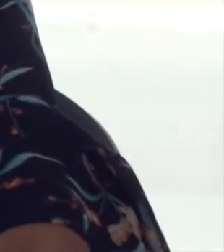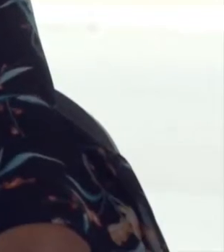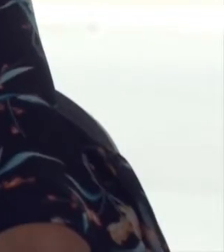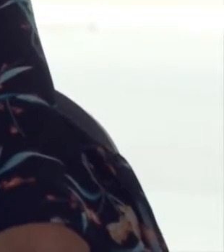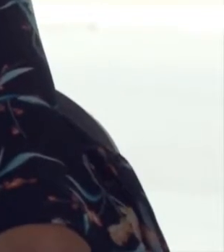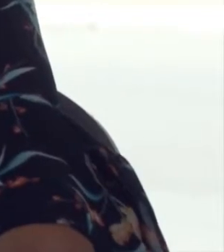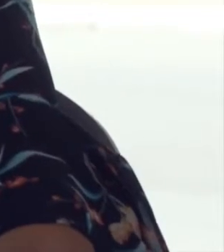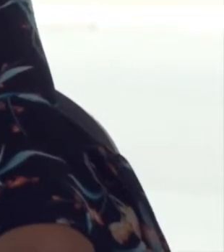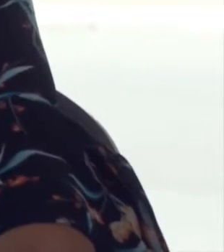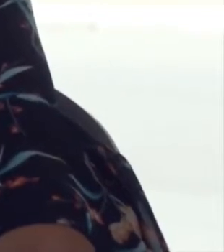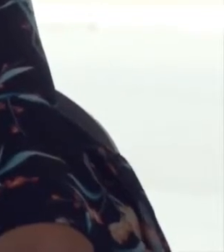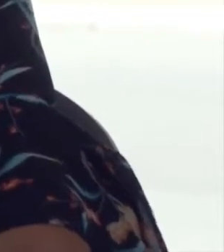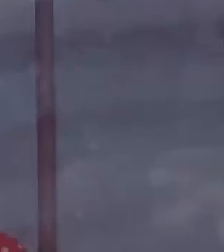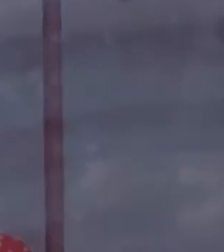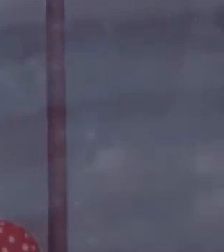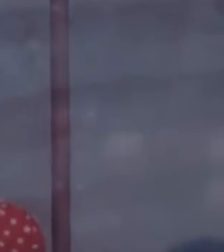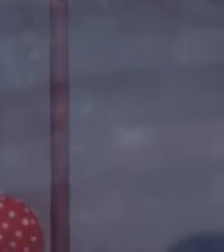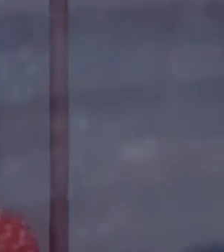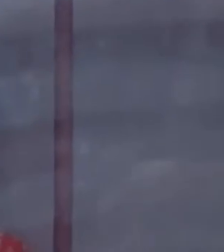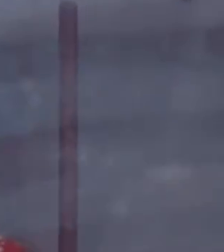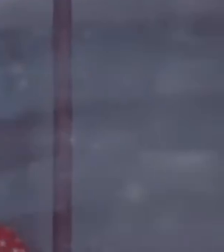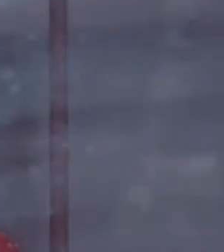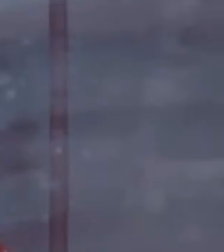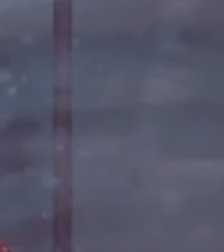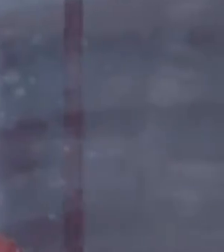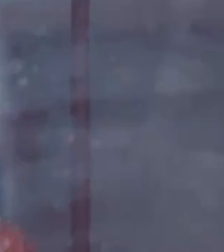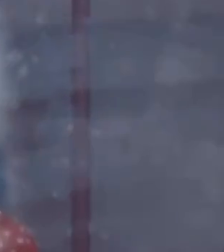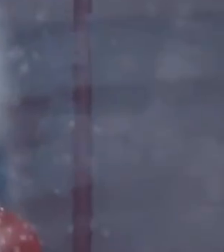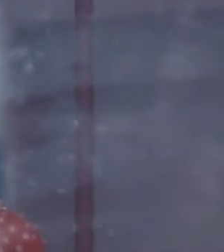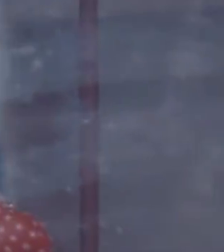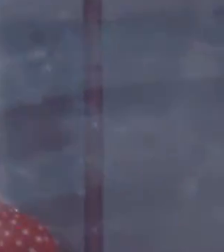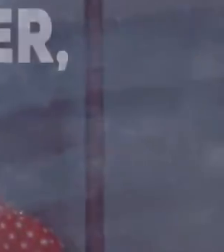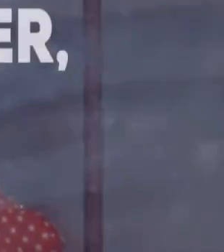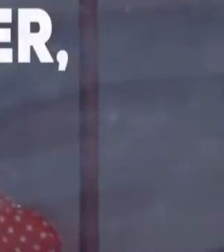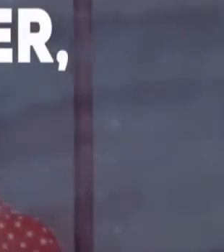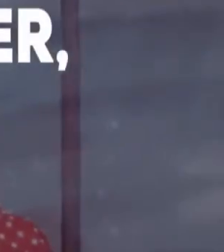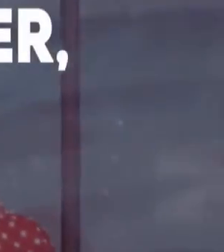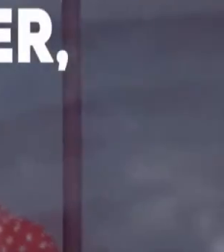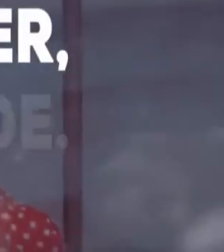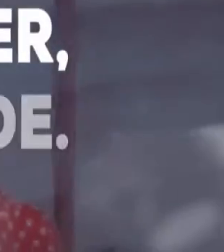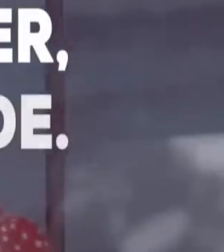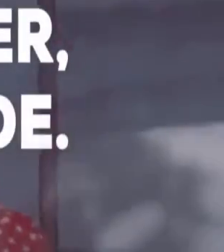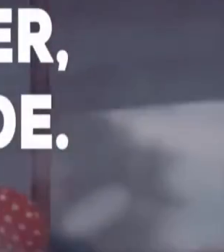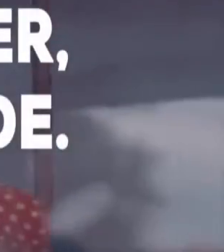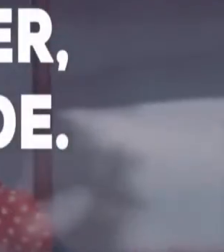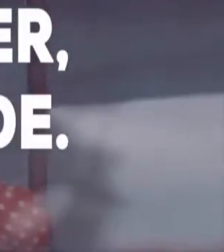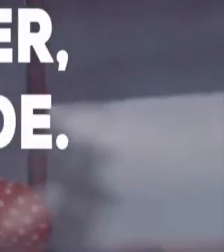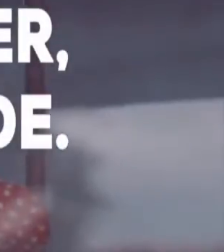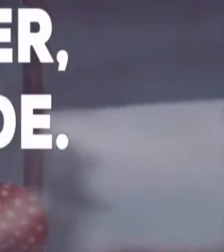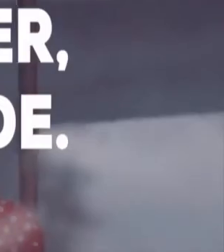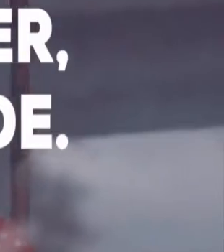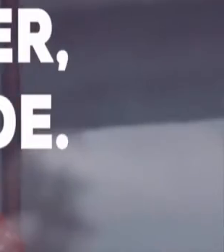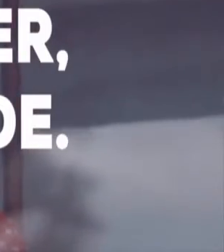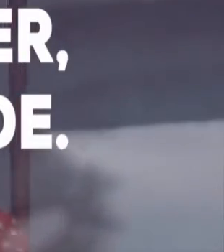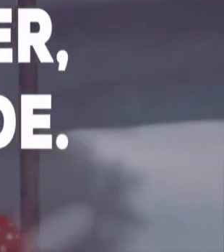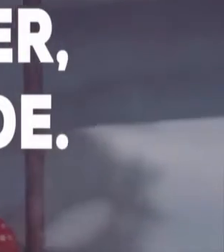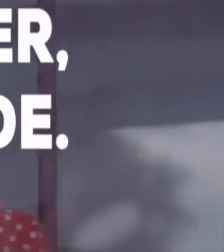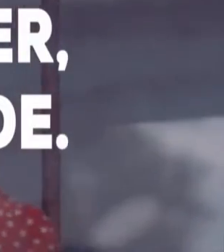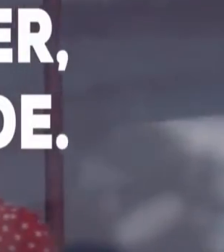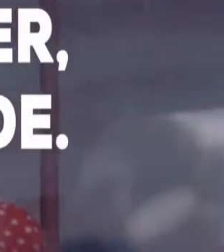de atitude por isso hoje eu estou aqui gente a diferença entre o sonhar e vencer está na atitude